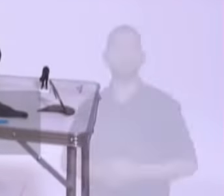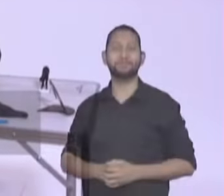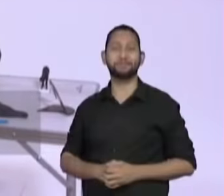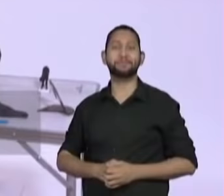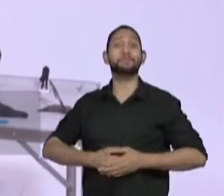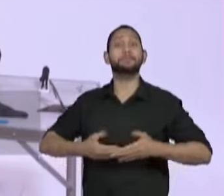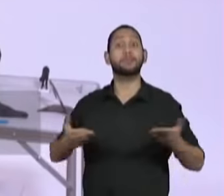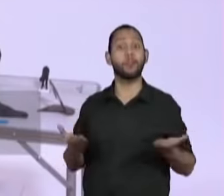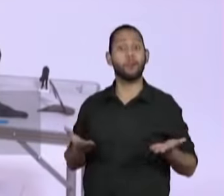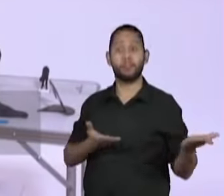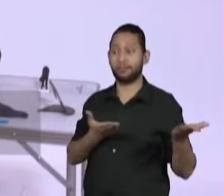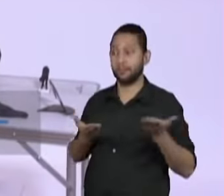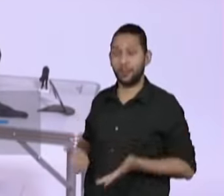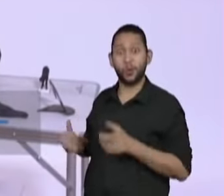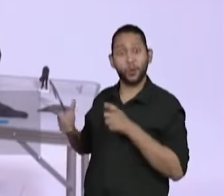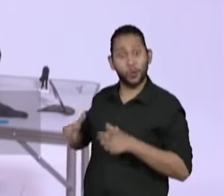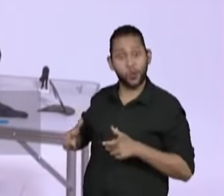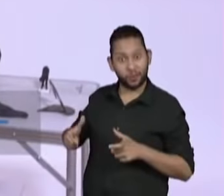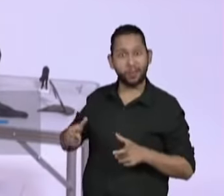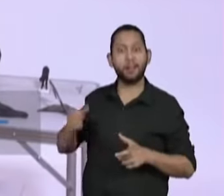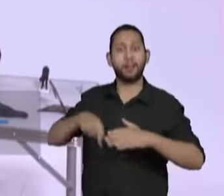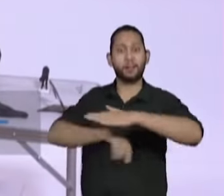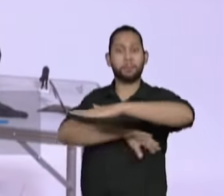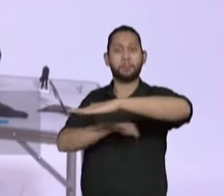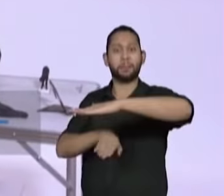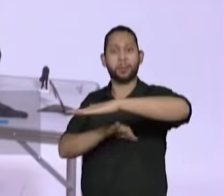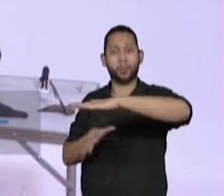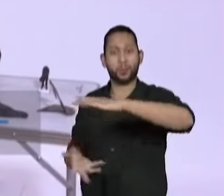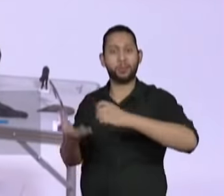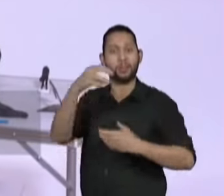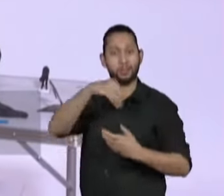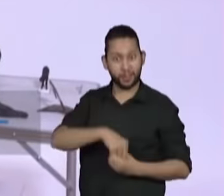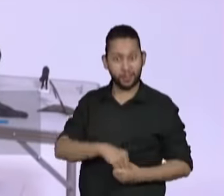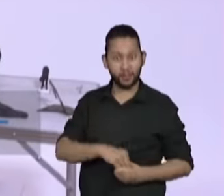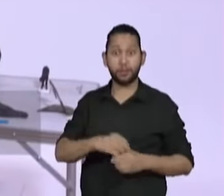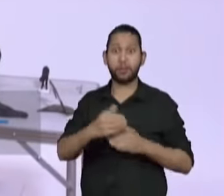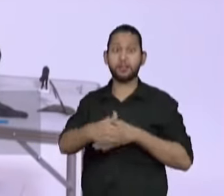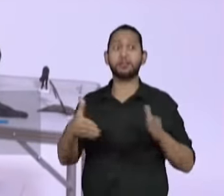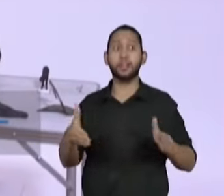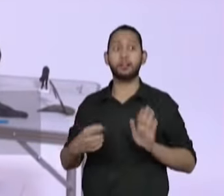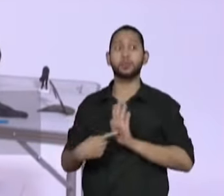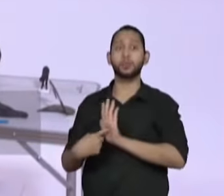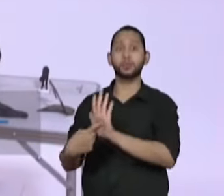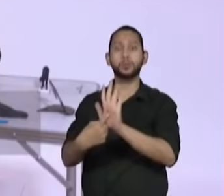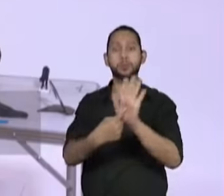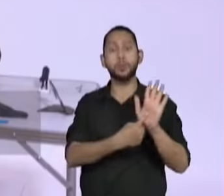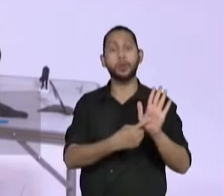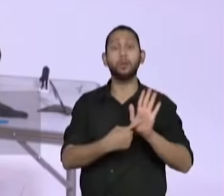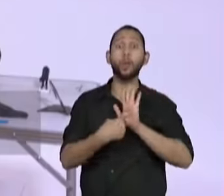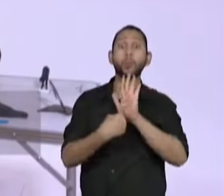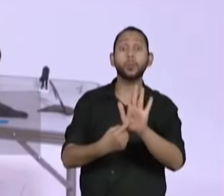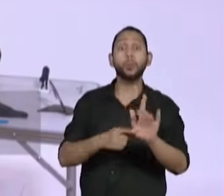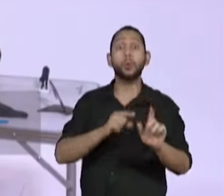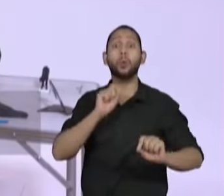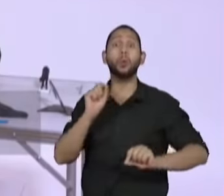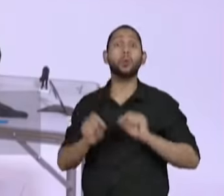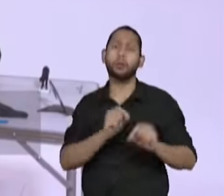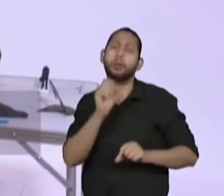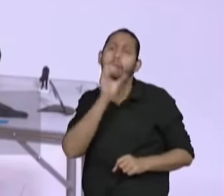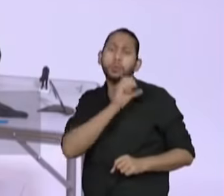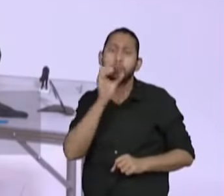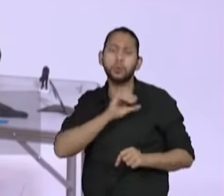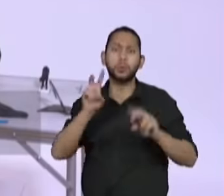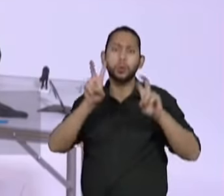Agora estamos aqui na parte interna da Pinacoteca, em uma das salas de exposição, onde a gente vai falar um pouquinho, né, rapidinho